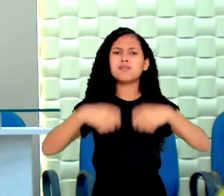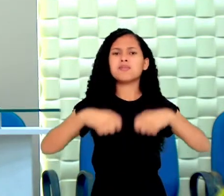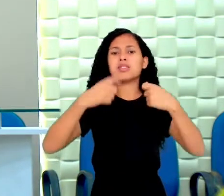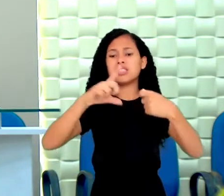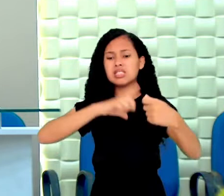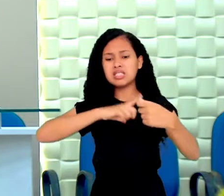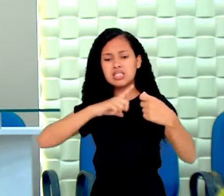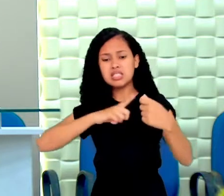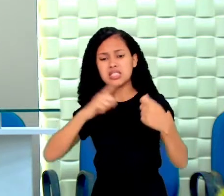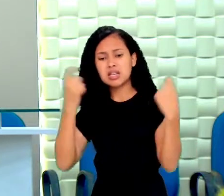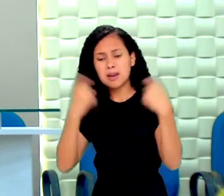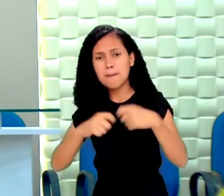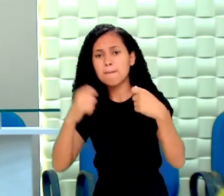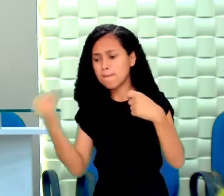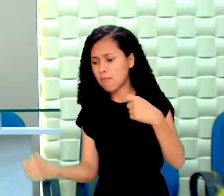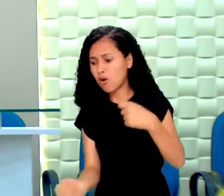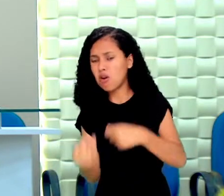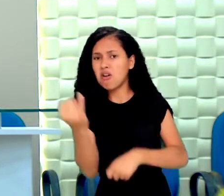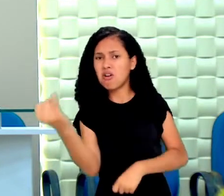absolutamente essencial,